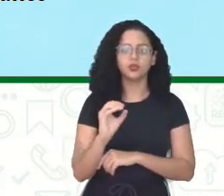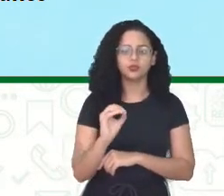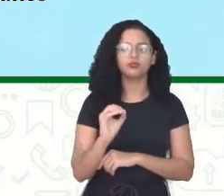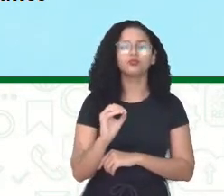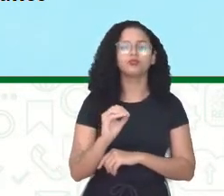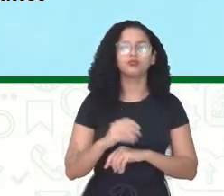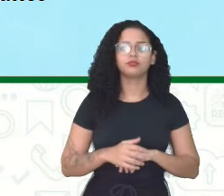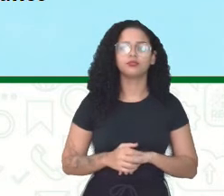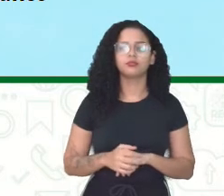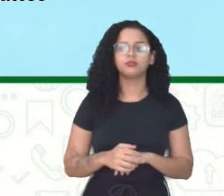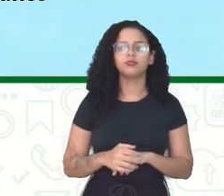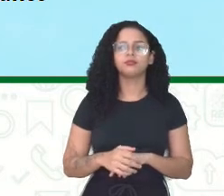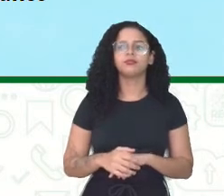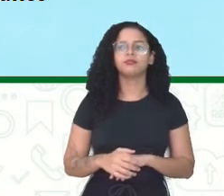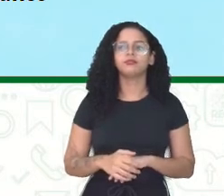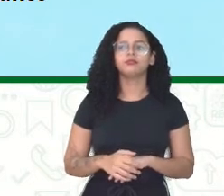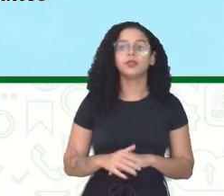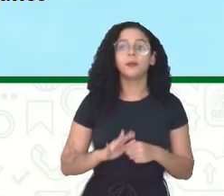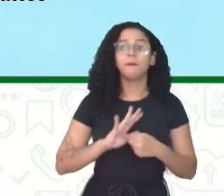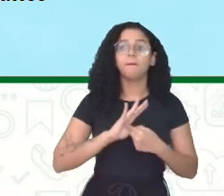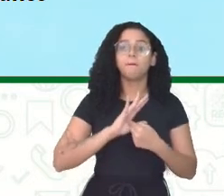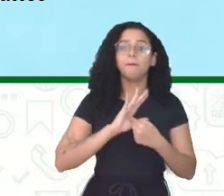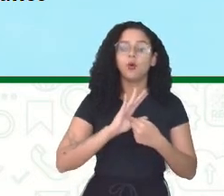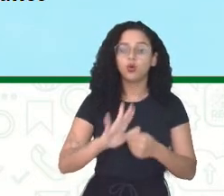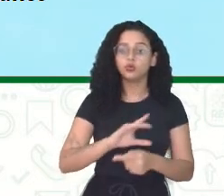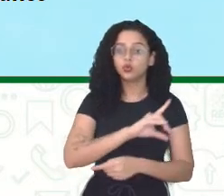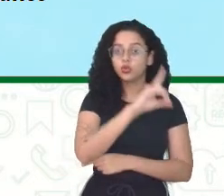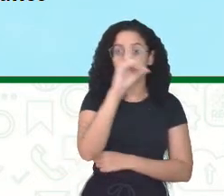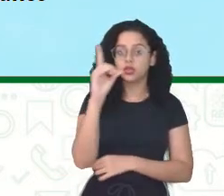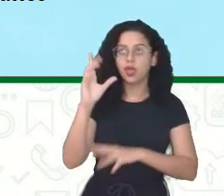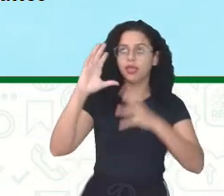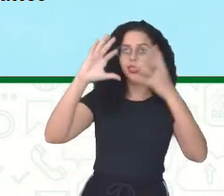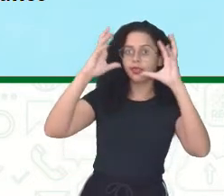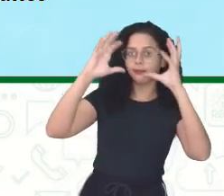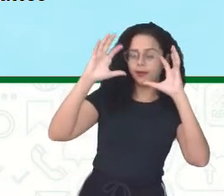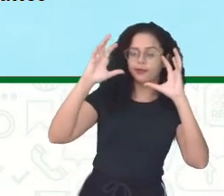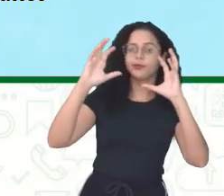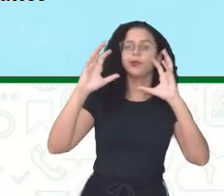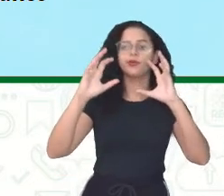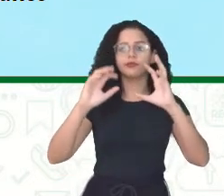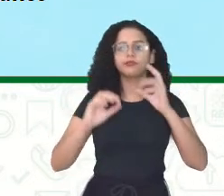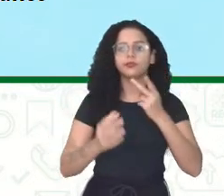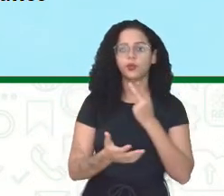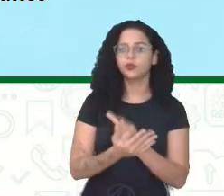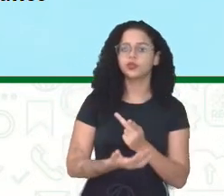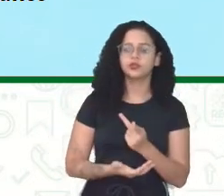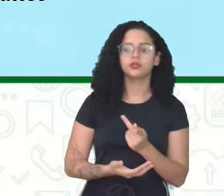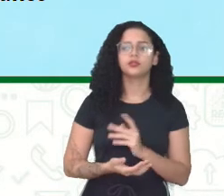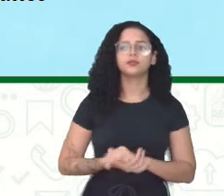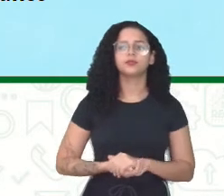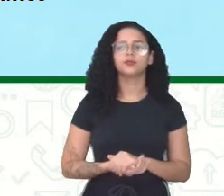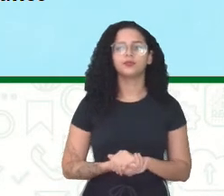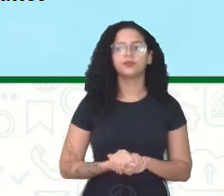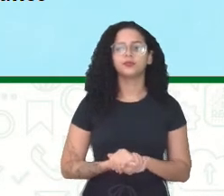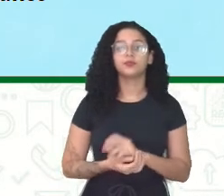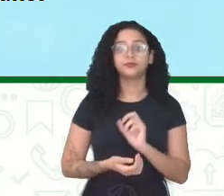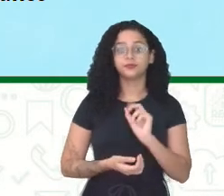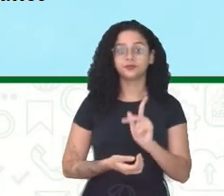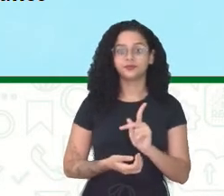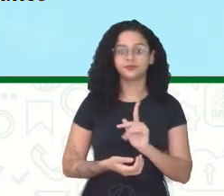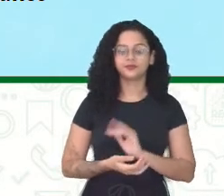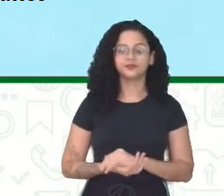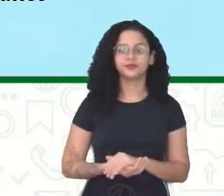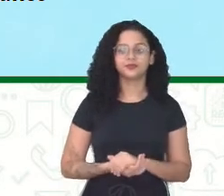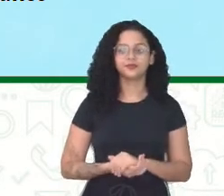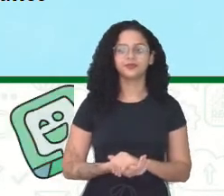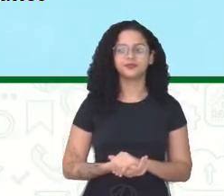ali, ele está colocando a temperatura que está ocorrendo a cada dia, tá certo?